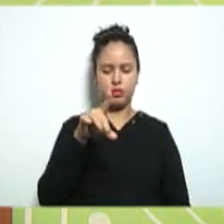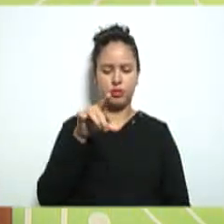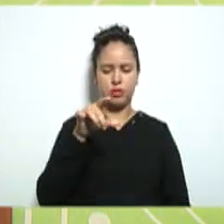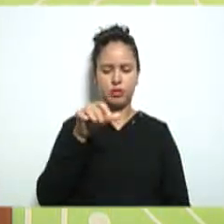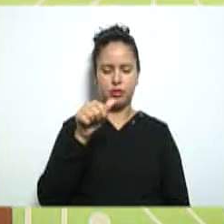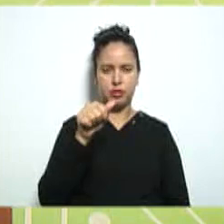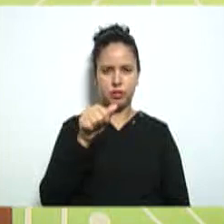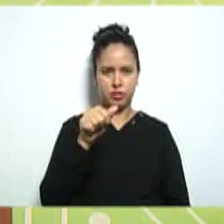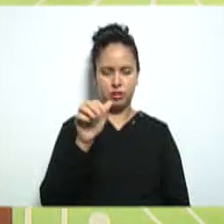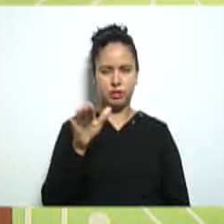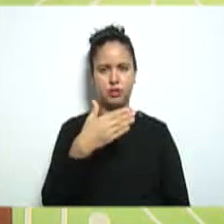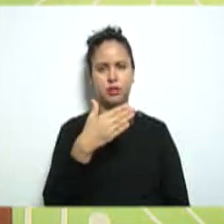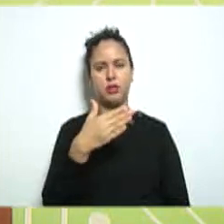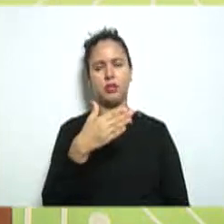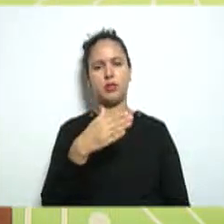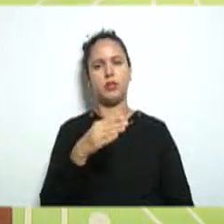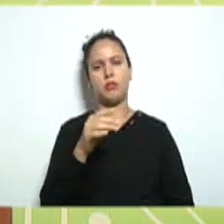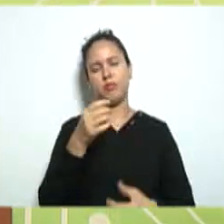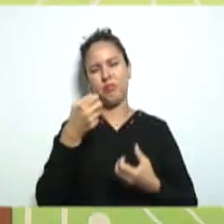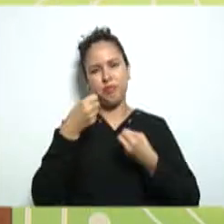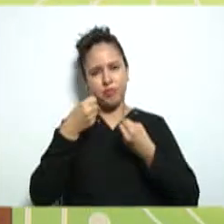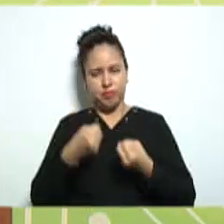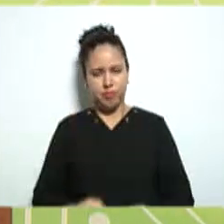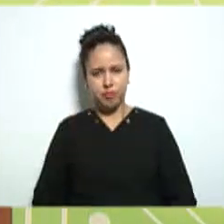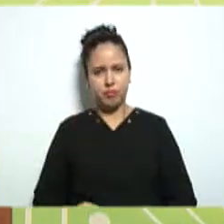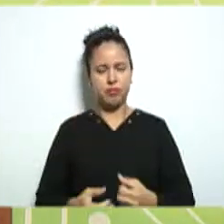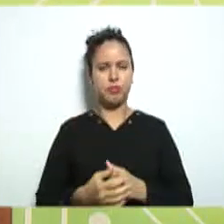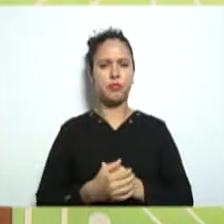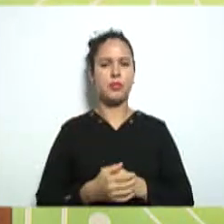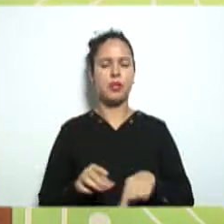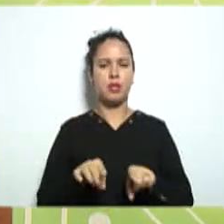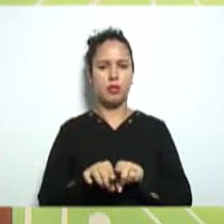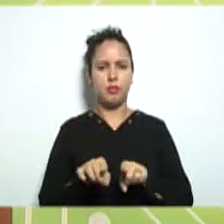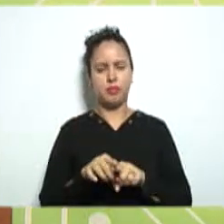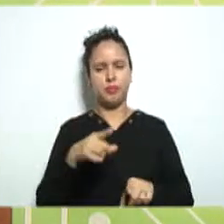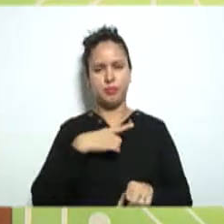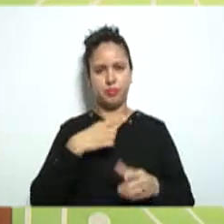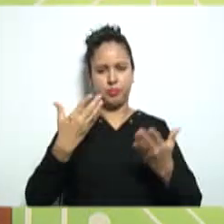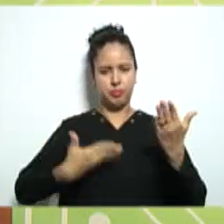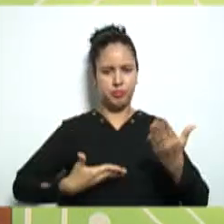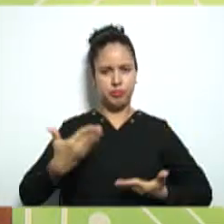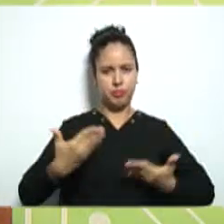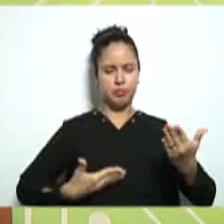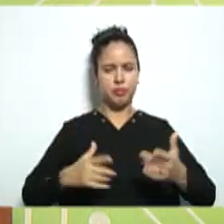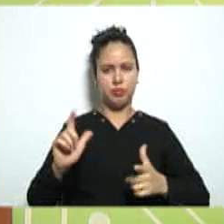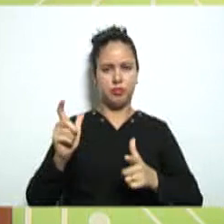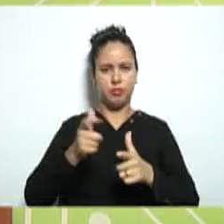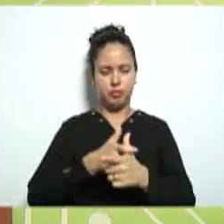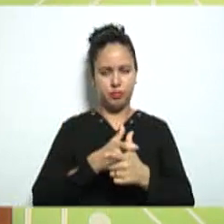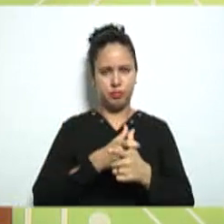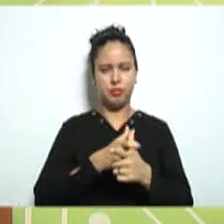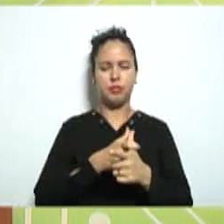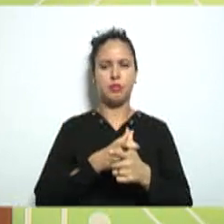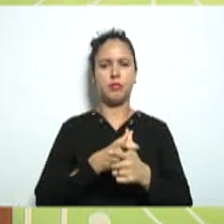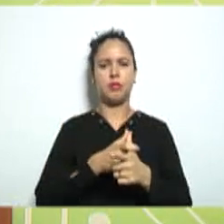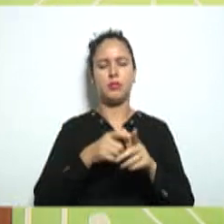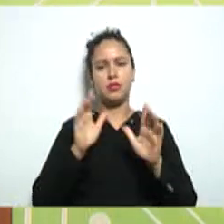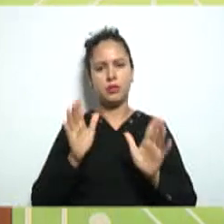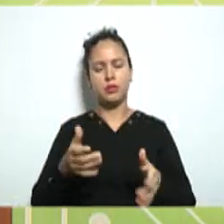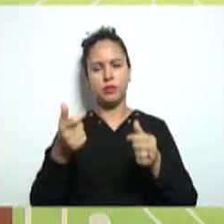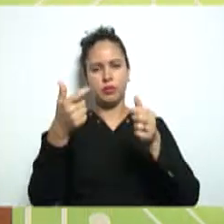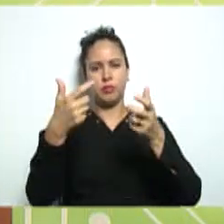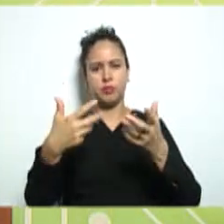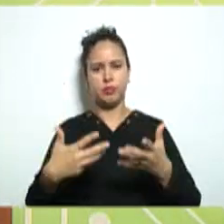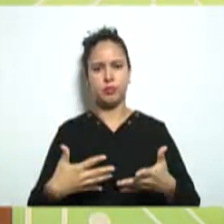a servidão por dívida. A gente falou da servidão por dívida na aula em que a gente tratou